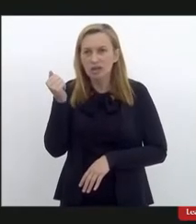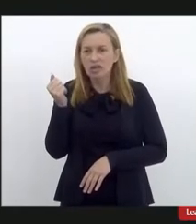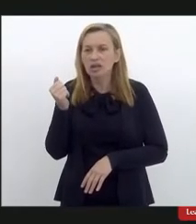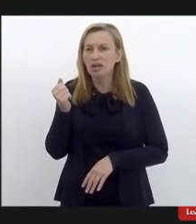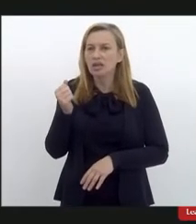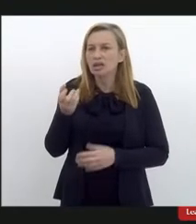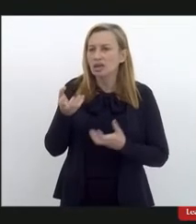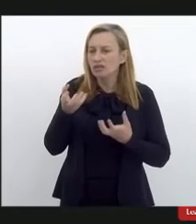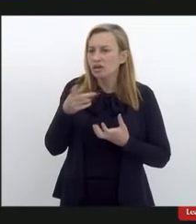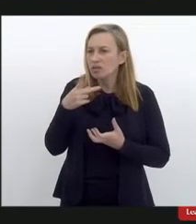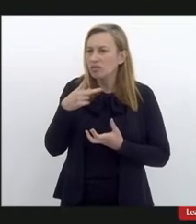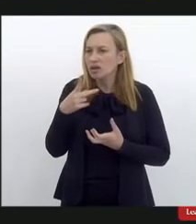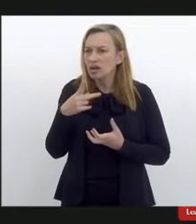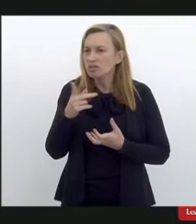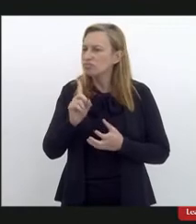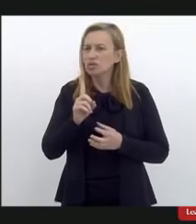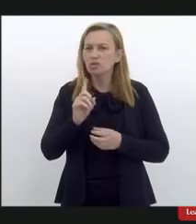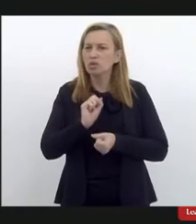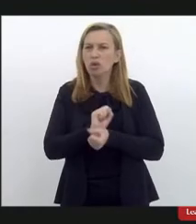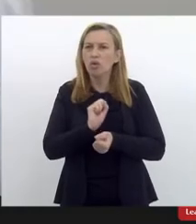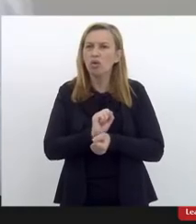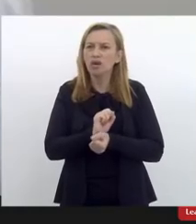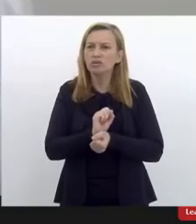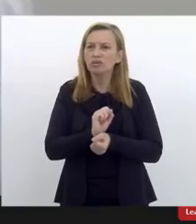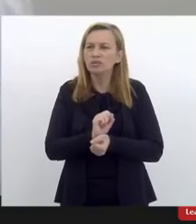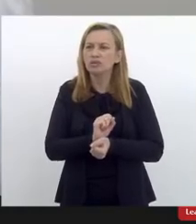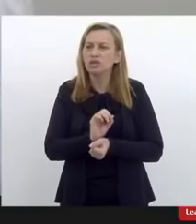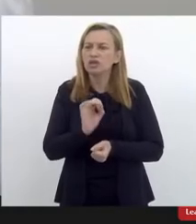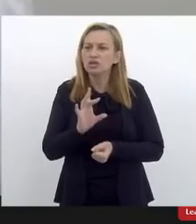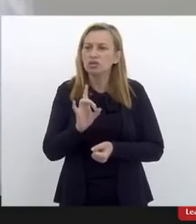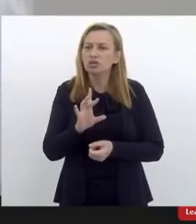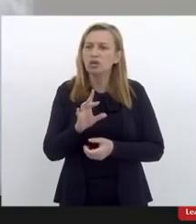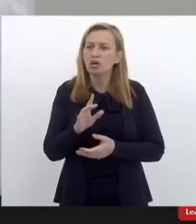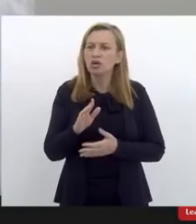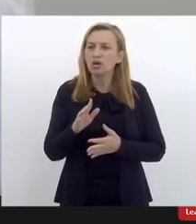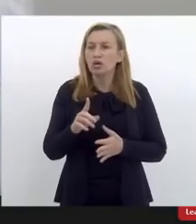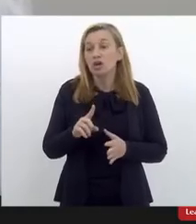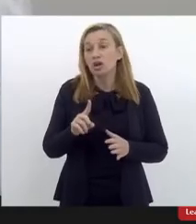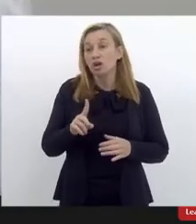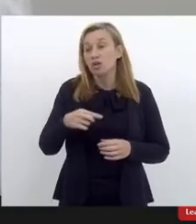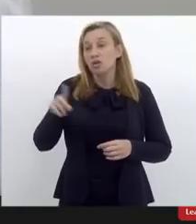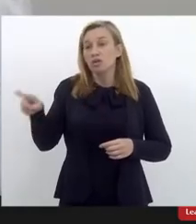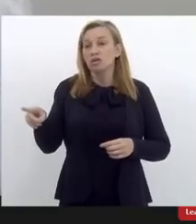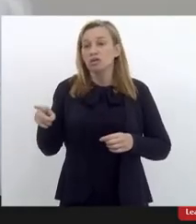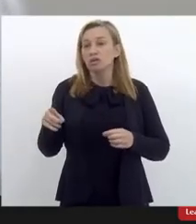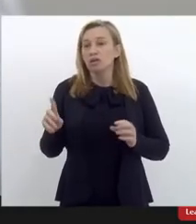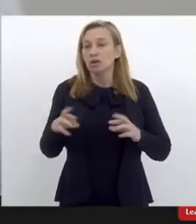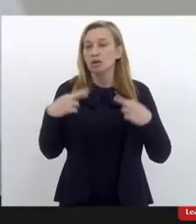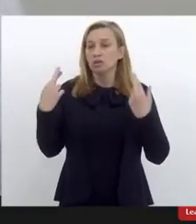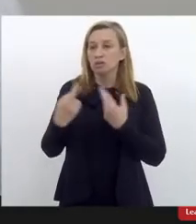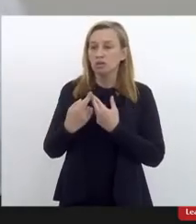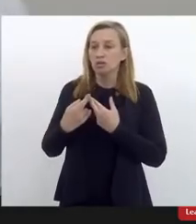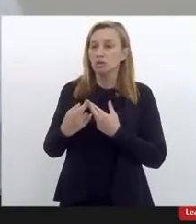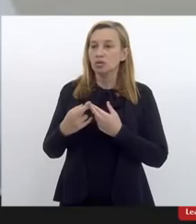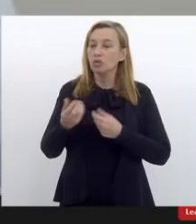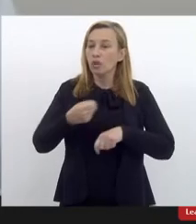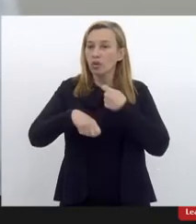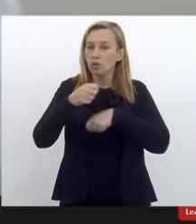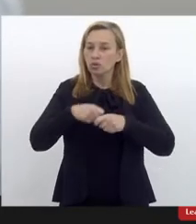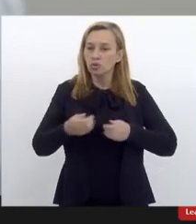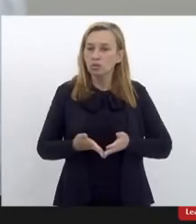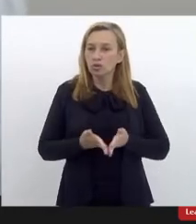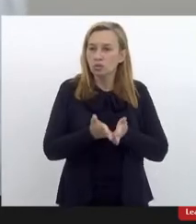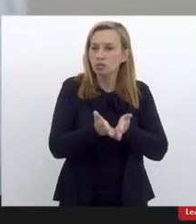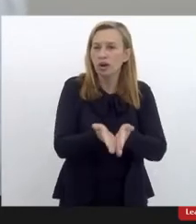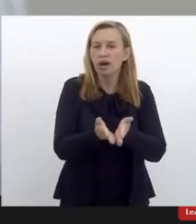alguma observação. Eu vou, só para dar uma satisfação, vou presidir agora uma audiência sobre a economia do mar, que com a mudança da data para